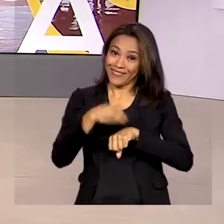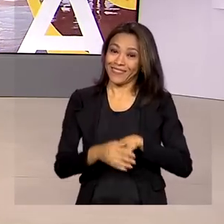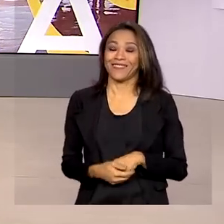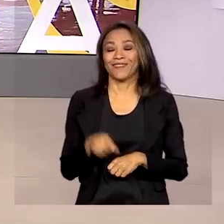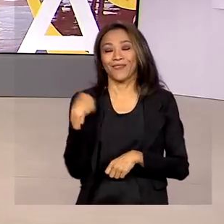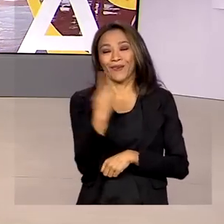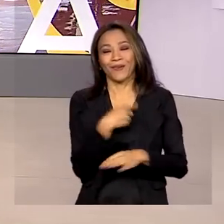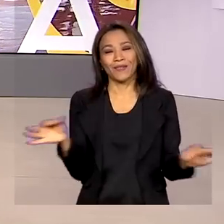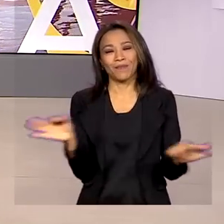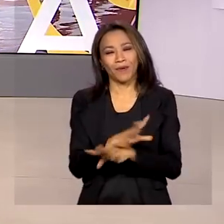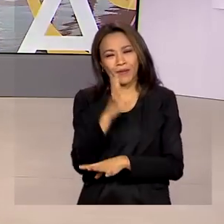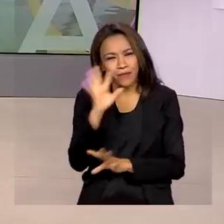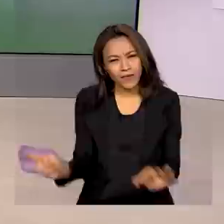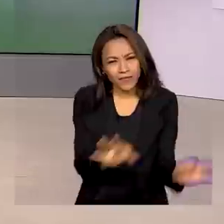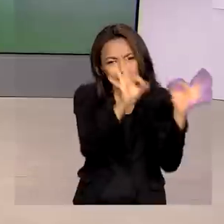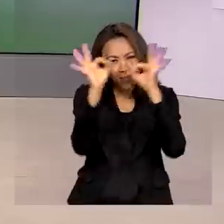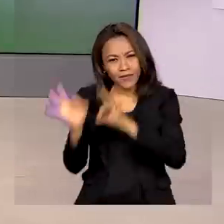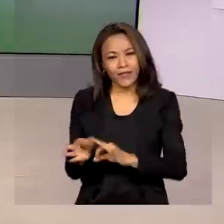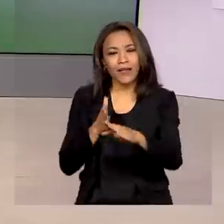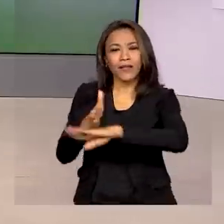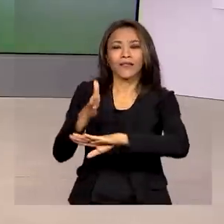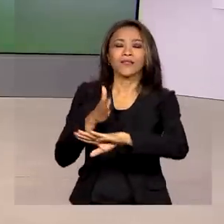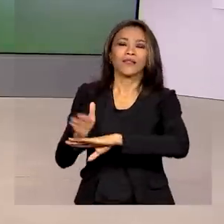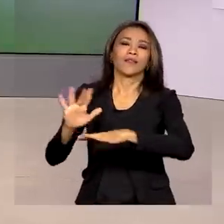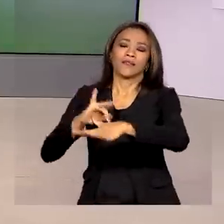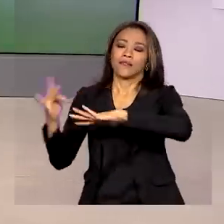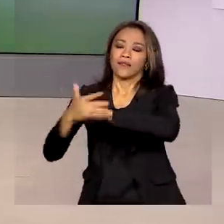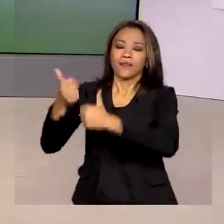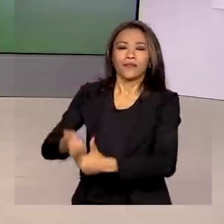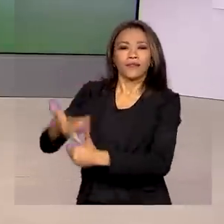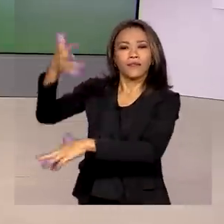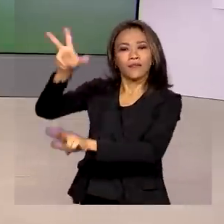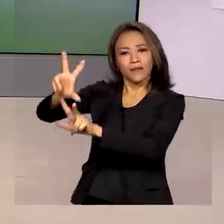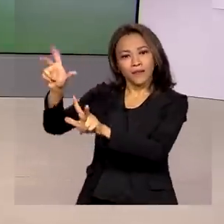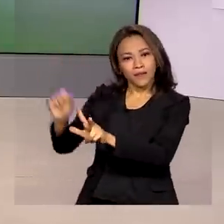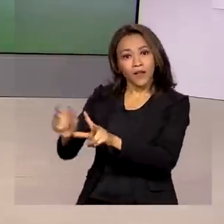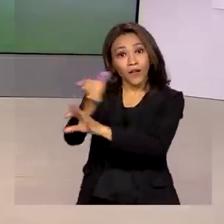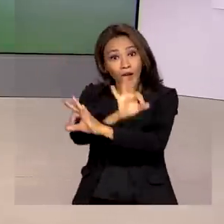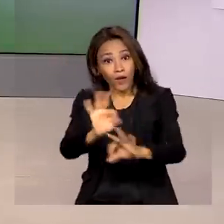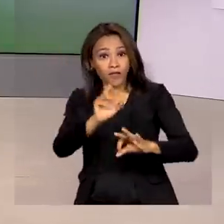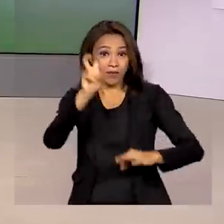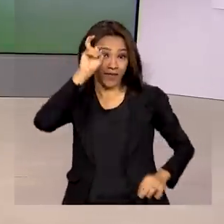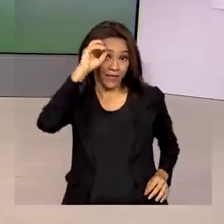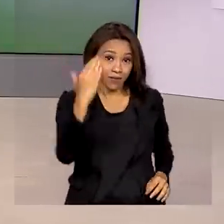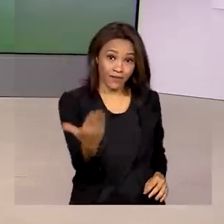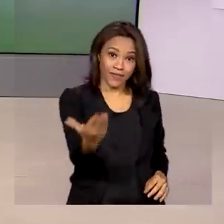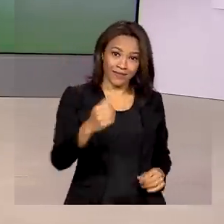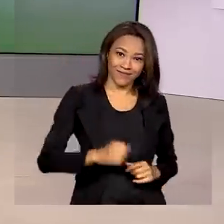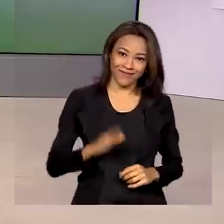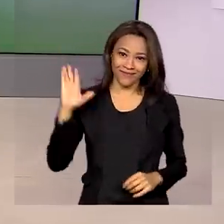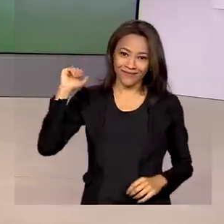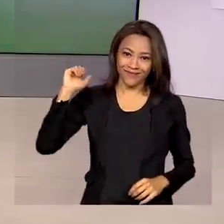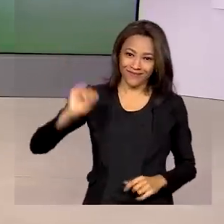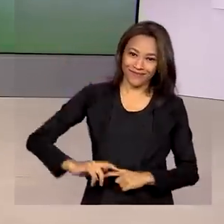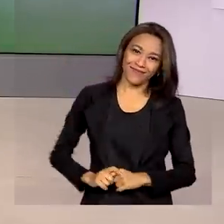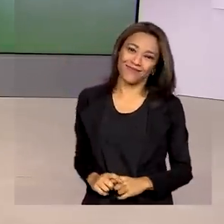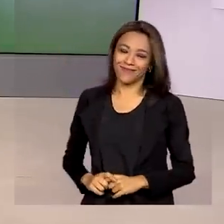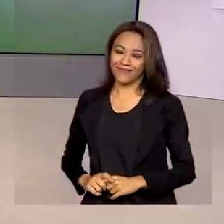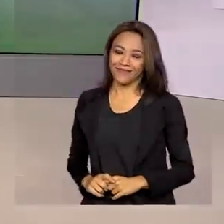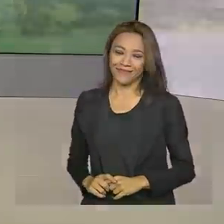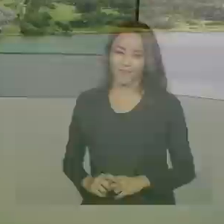por aqui. Para rever as reportagens, acesse as redes sociais da TV Brasil. Uma ótima quinta-feira para você. Tchau, tchau.